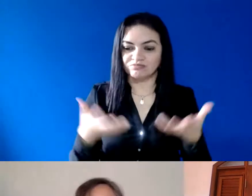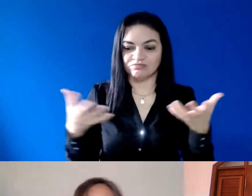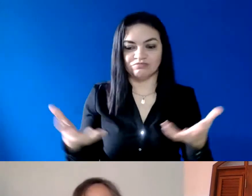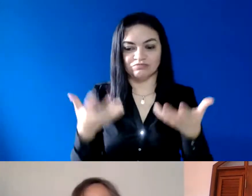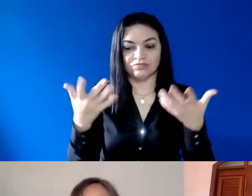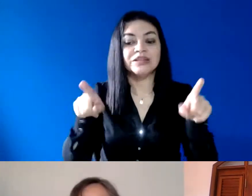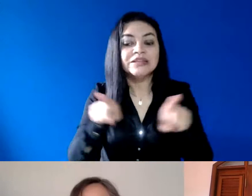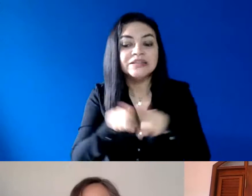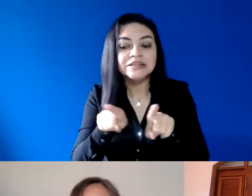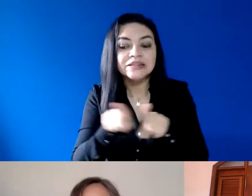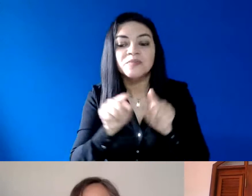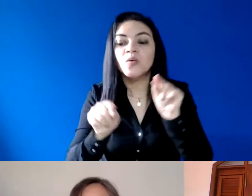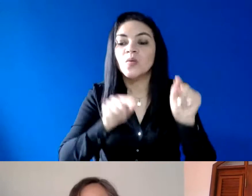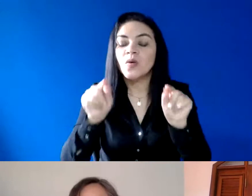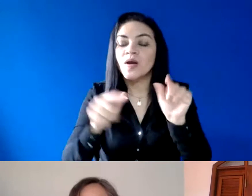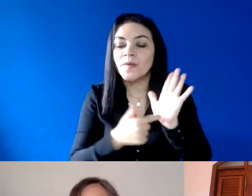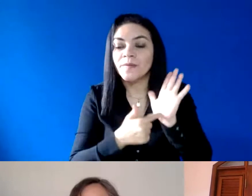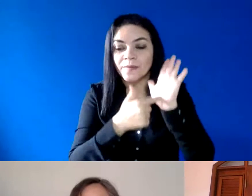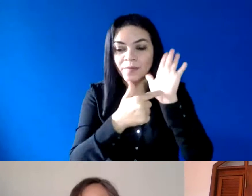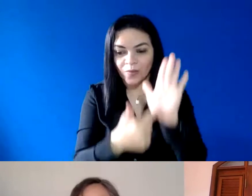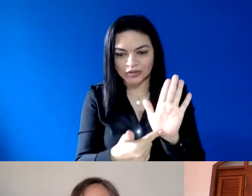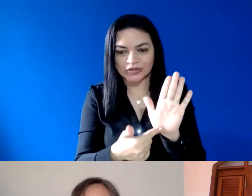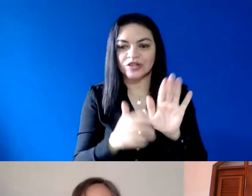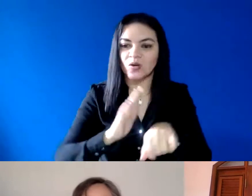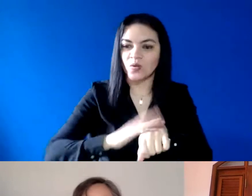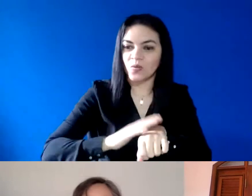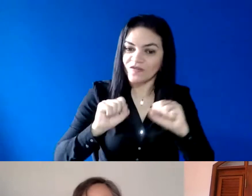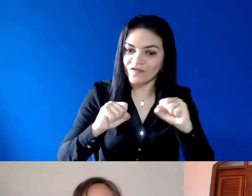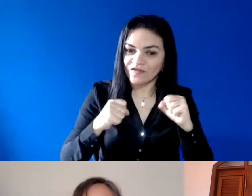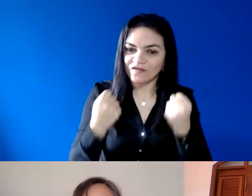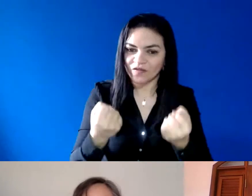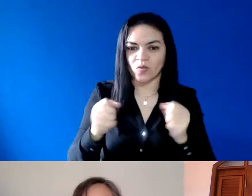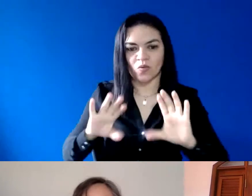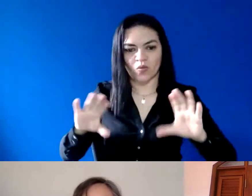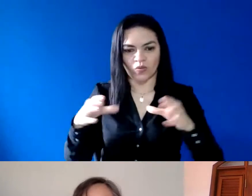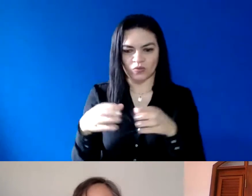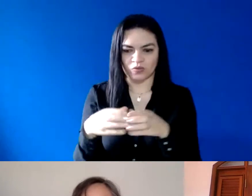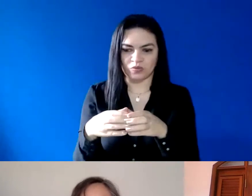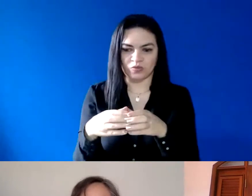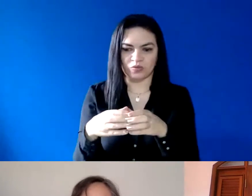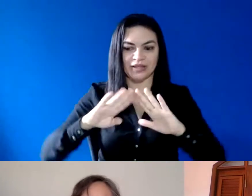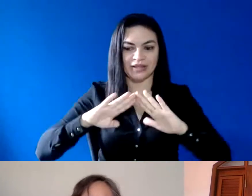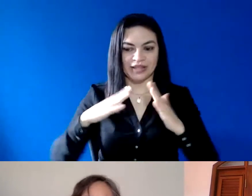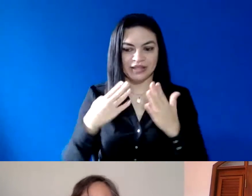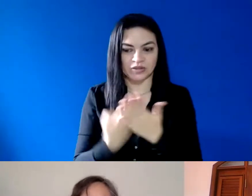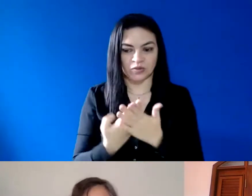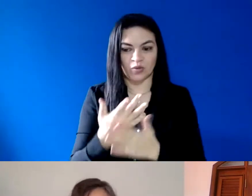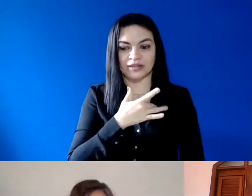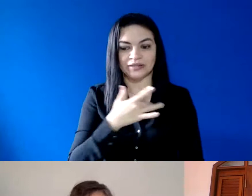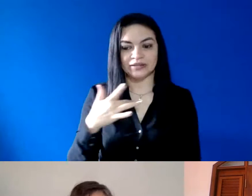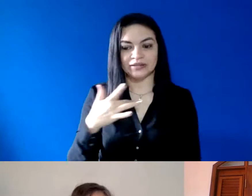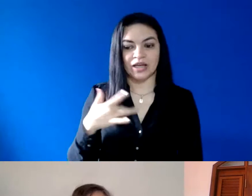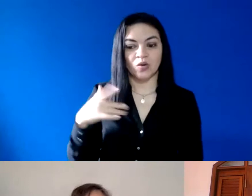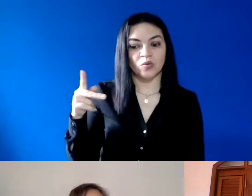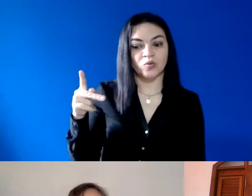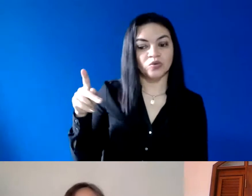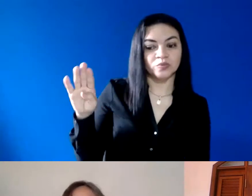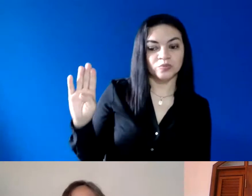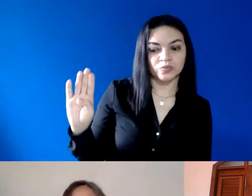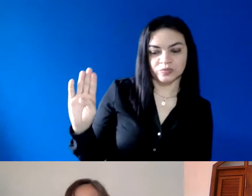e mostra o esforço coletivo da Escola de Saúde Pública